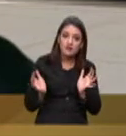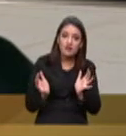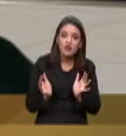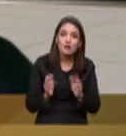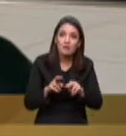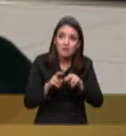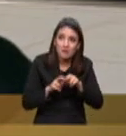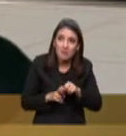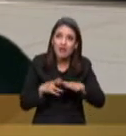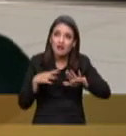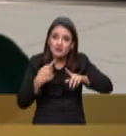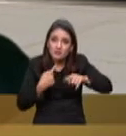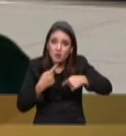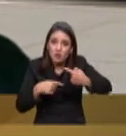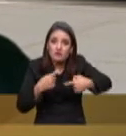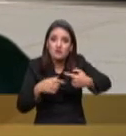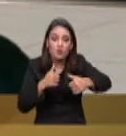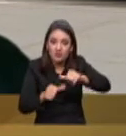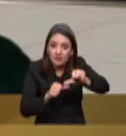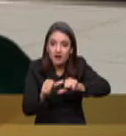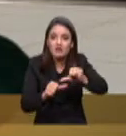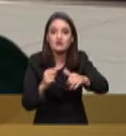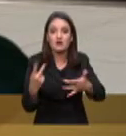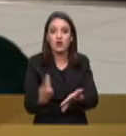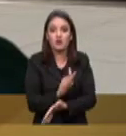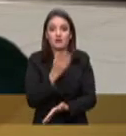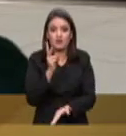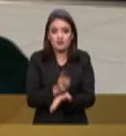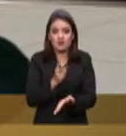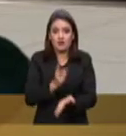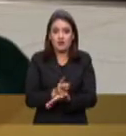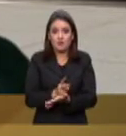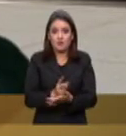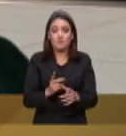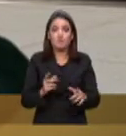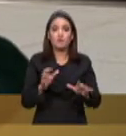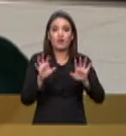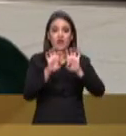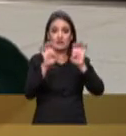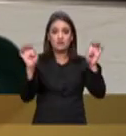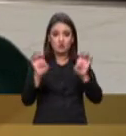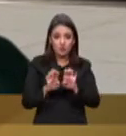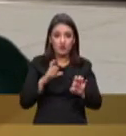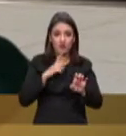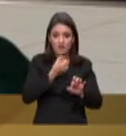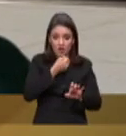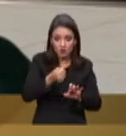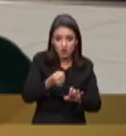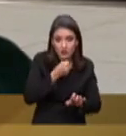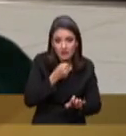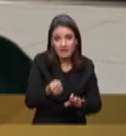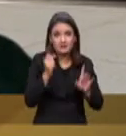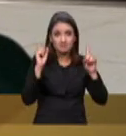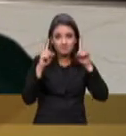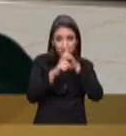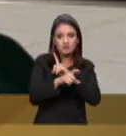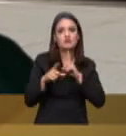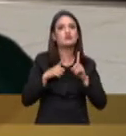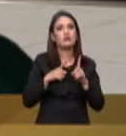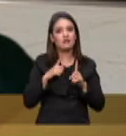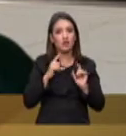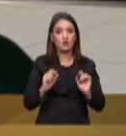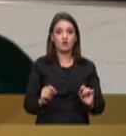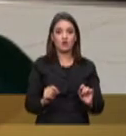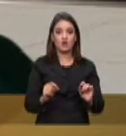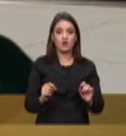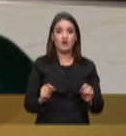tectônico. As dificuldades estruturais do modelo de negócios do jornalismo profissional, que são globais, e o advento